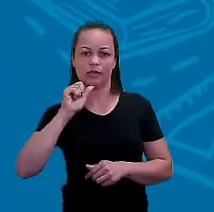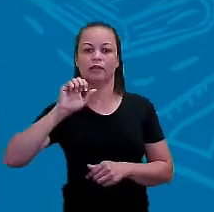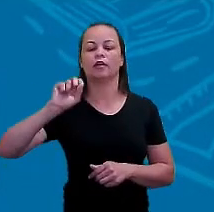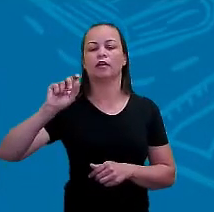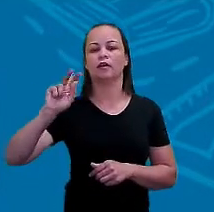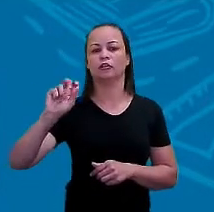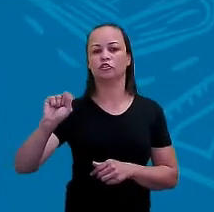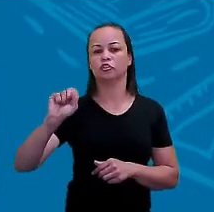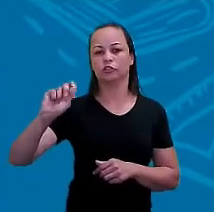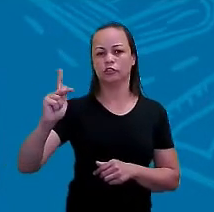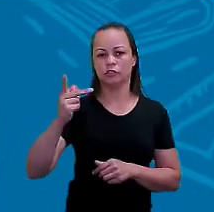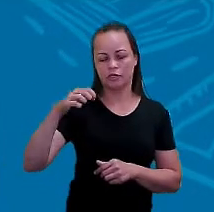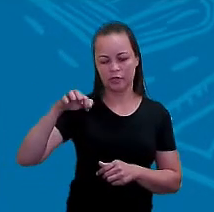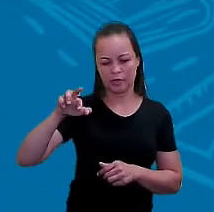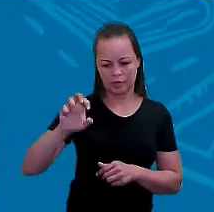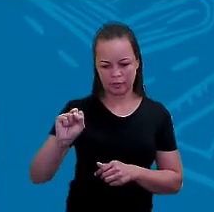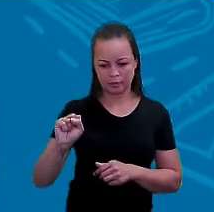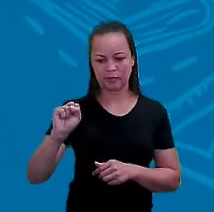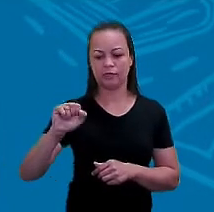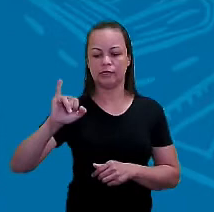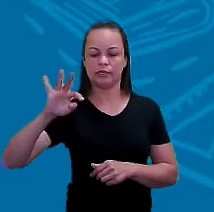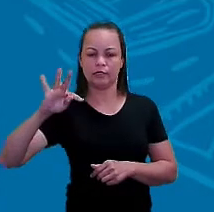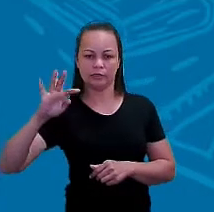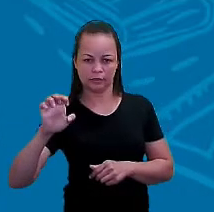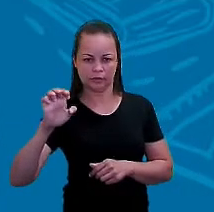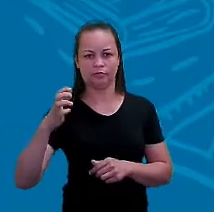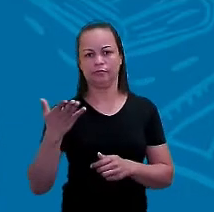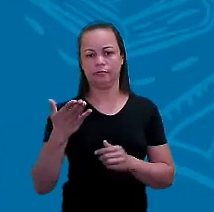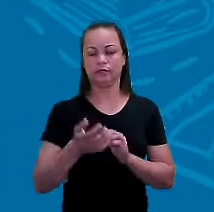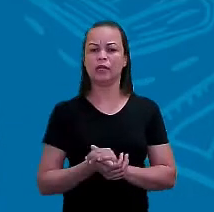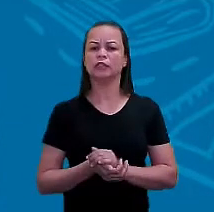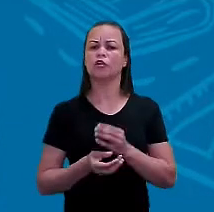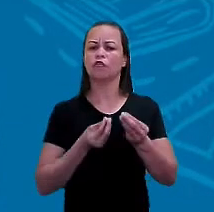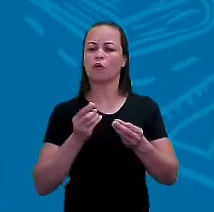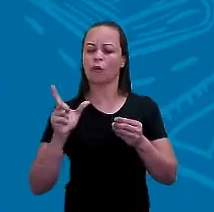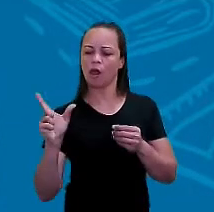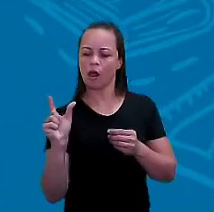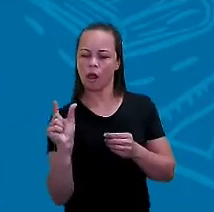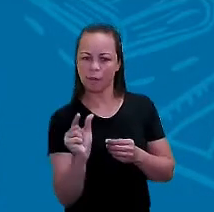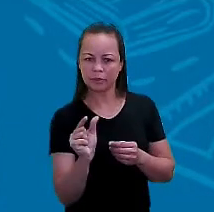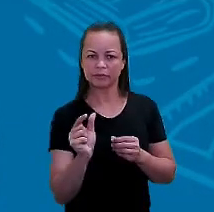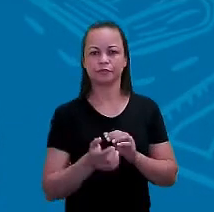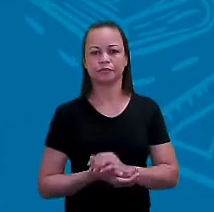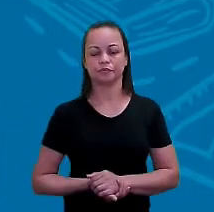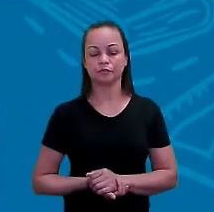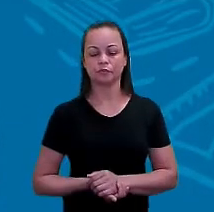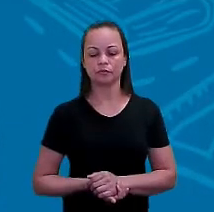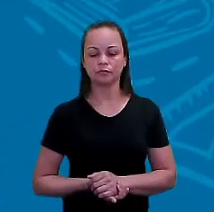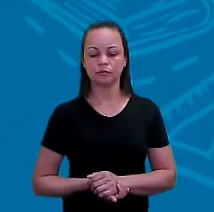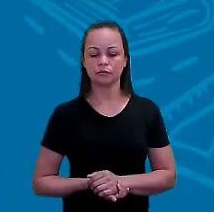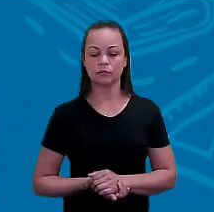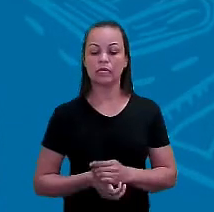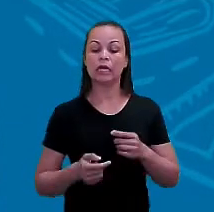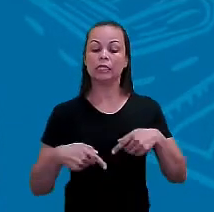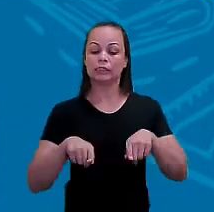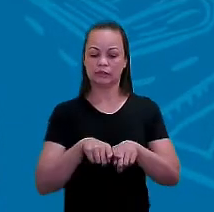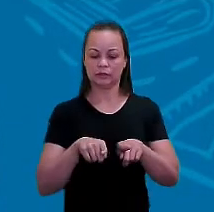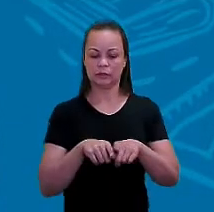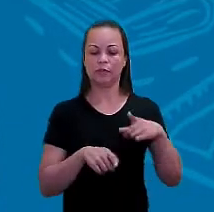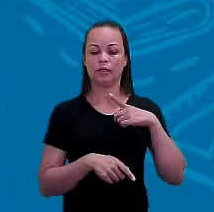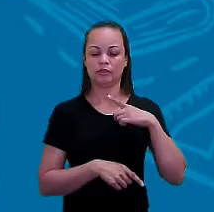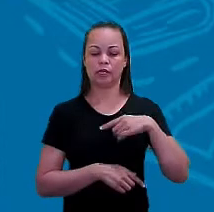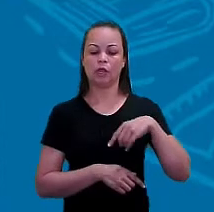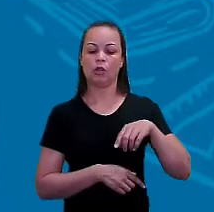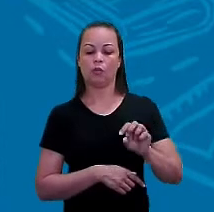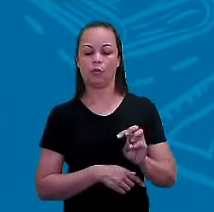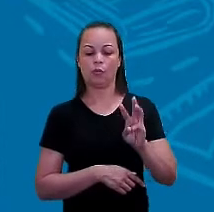Ou she's, his and it's, que são as formas abreviadas. Em seguida, eu tenho we, a primeira